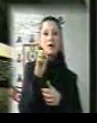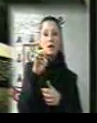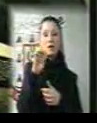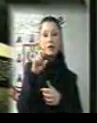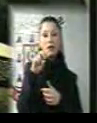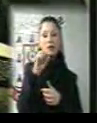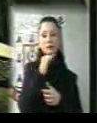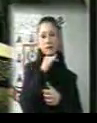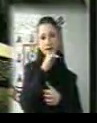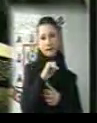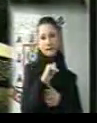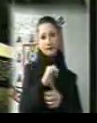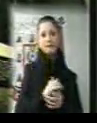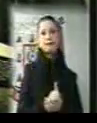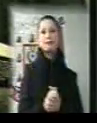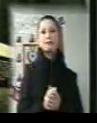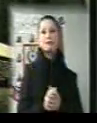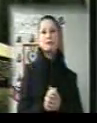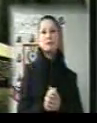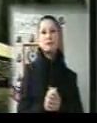Renato Pickler da Silva.